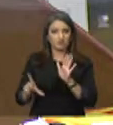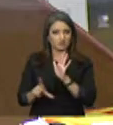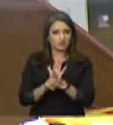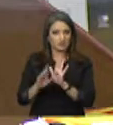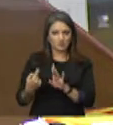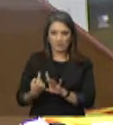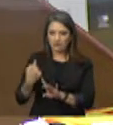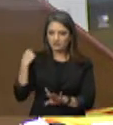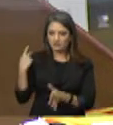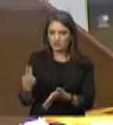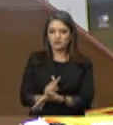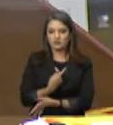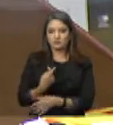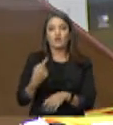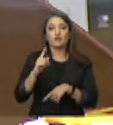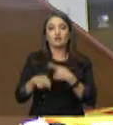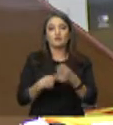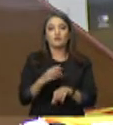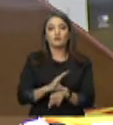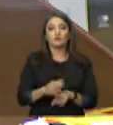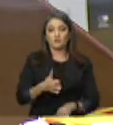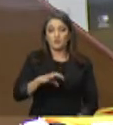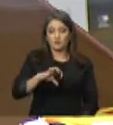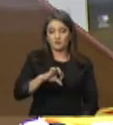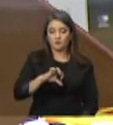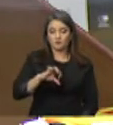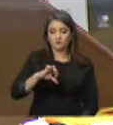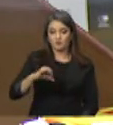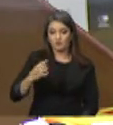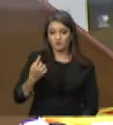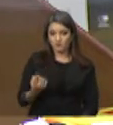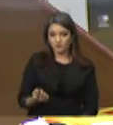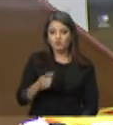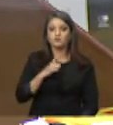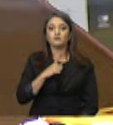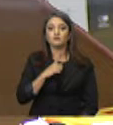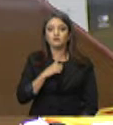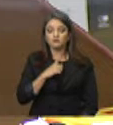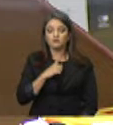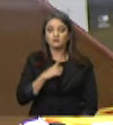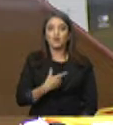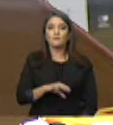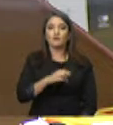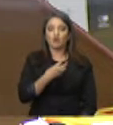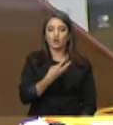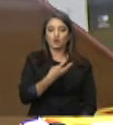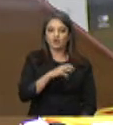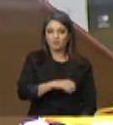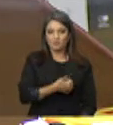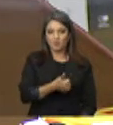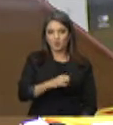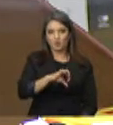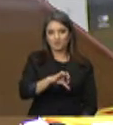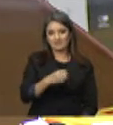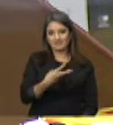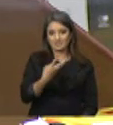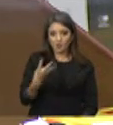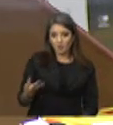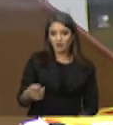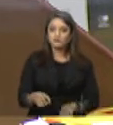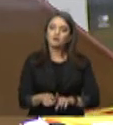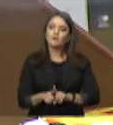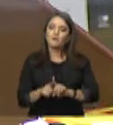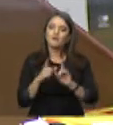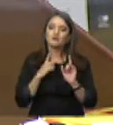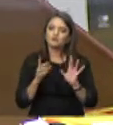ela para escrita a Constituição de 1800 91 repetiu esse prefeitos a construção de 934 previu a retroatividade da lei